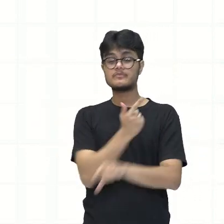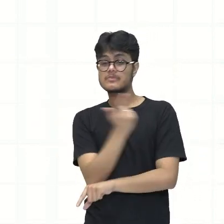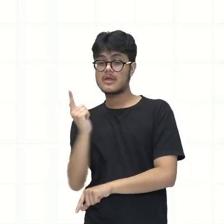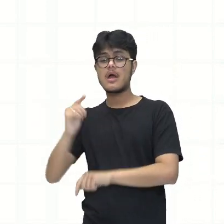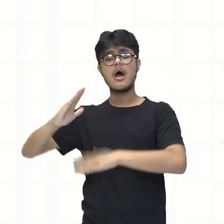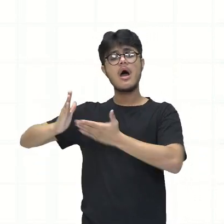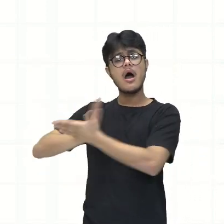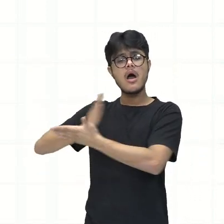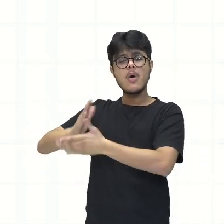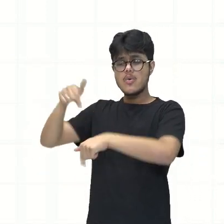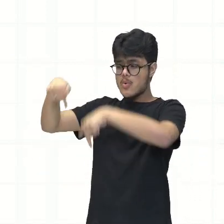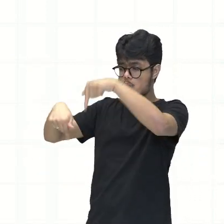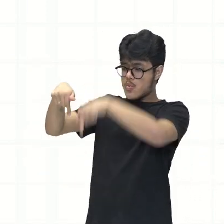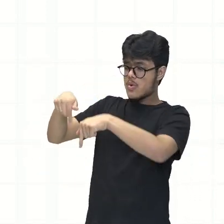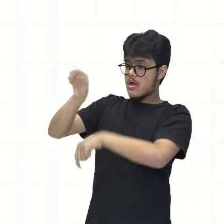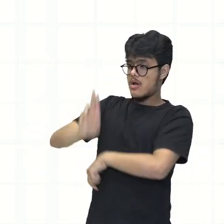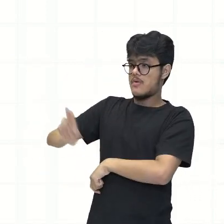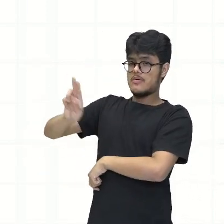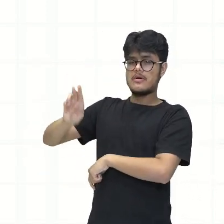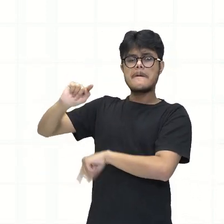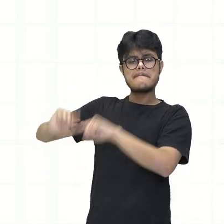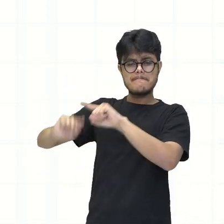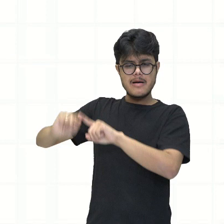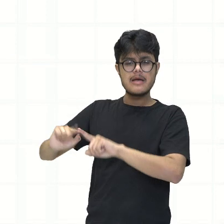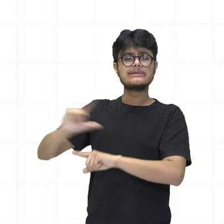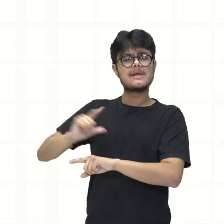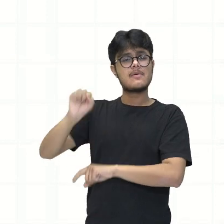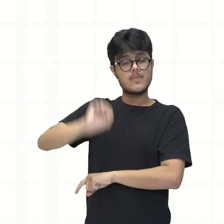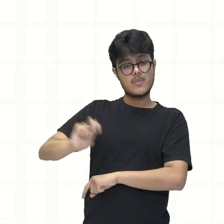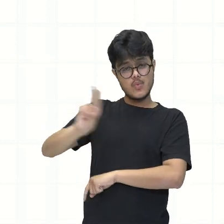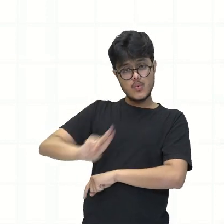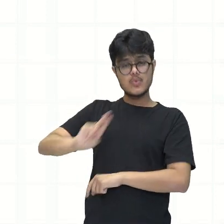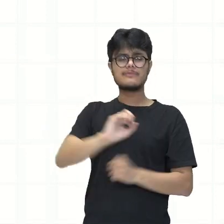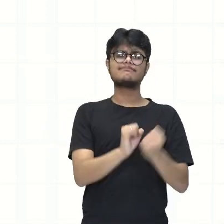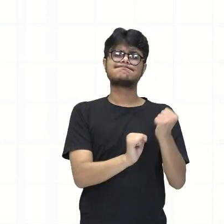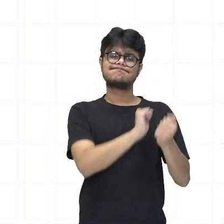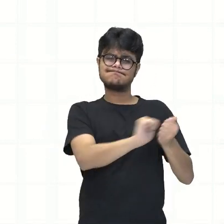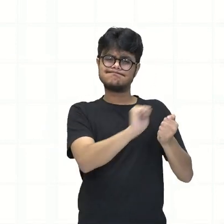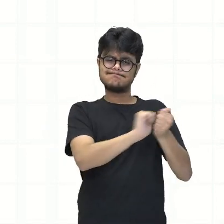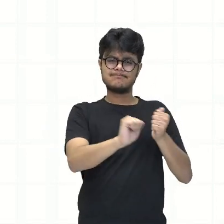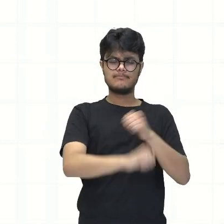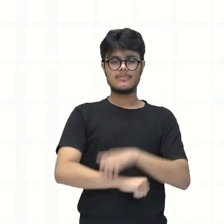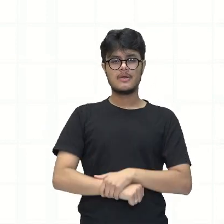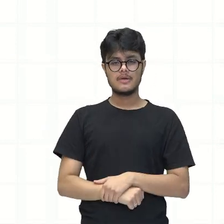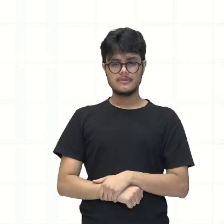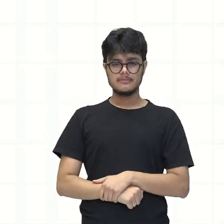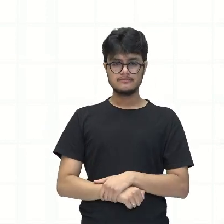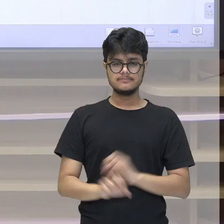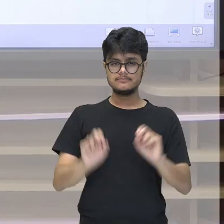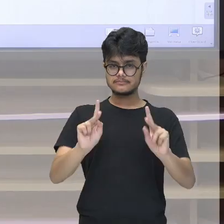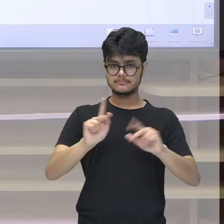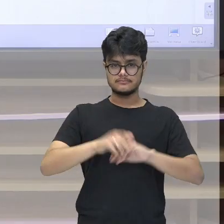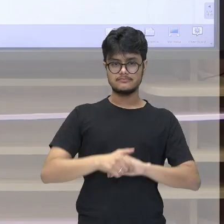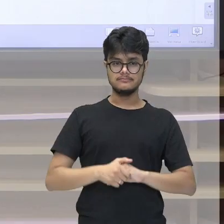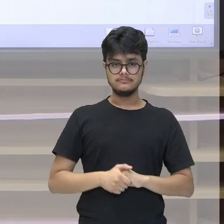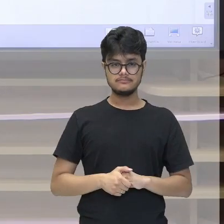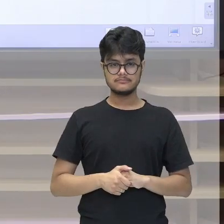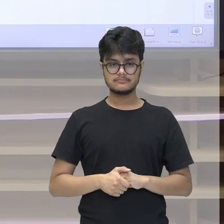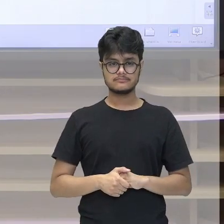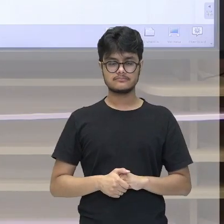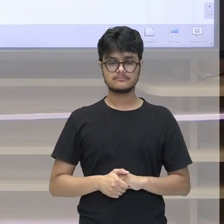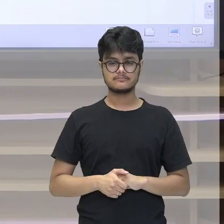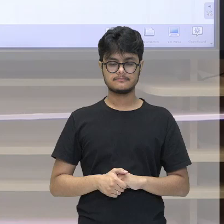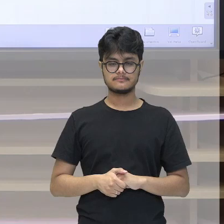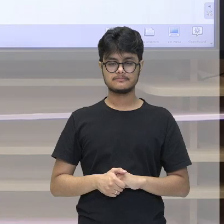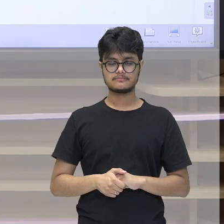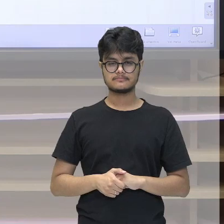produtos químicos. Nós temos aí bastante utilização do carvão mineral, certo? Falamos